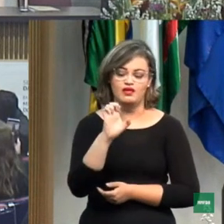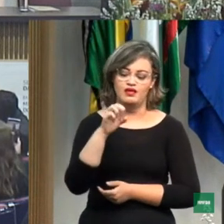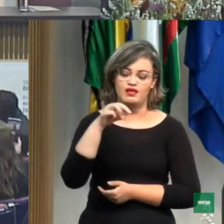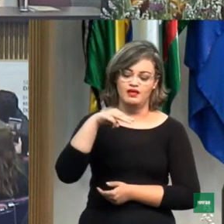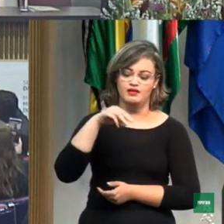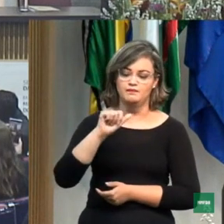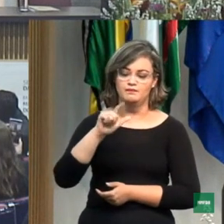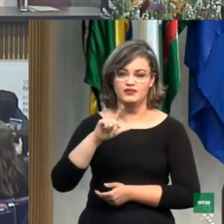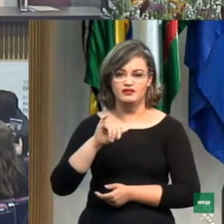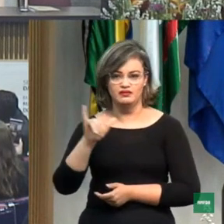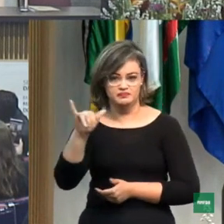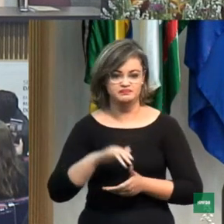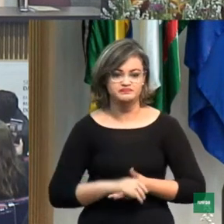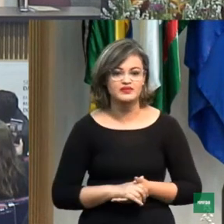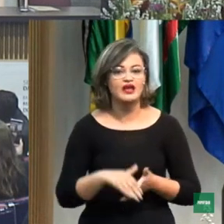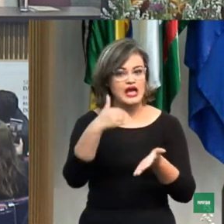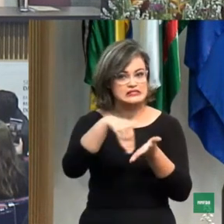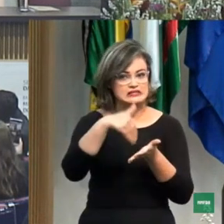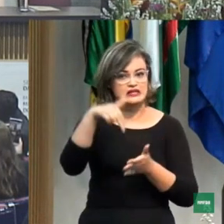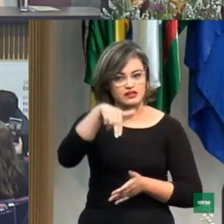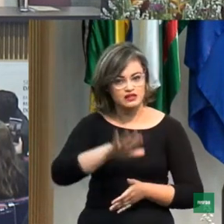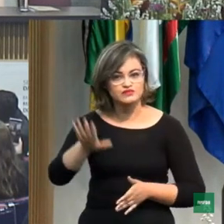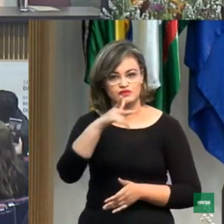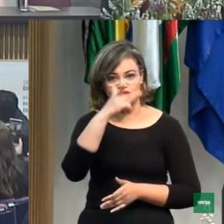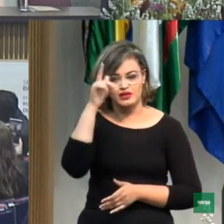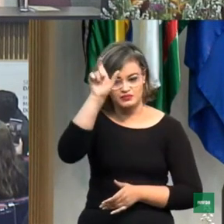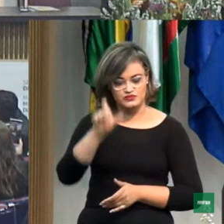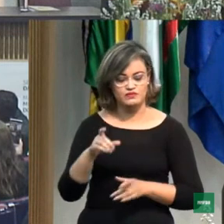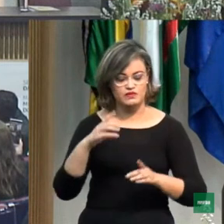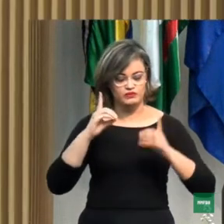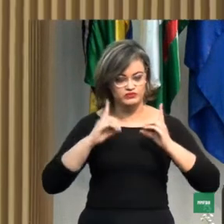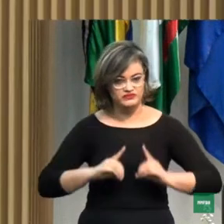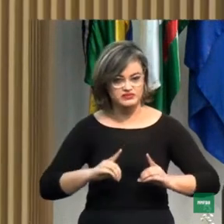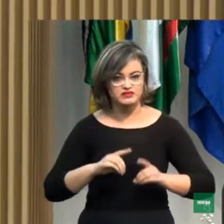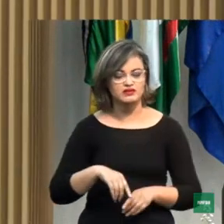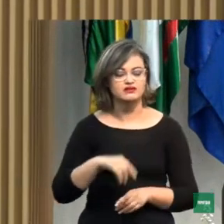Da Secretária Nacional da Pessoa com Deficiência, Priscila Gaspar.